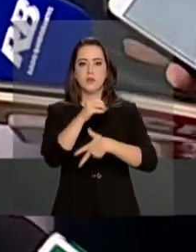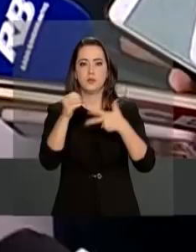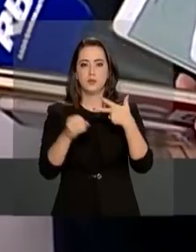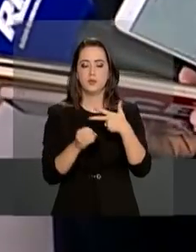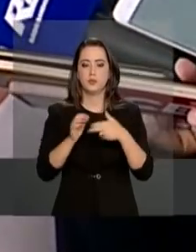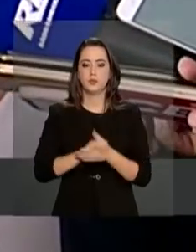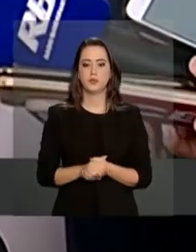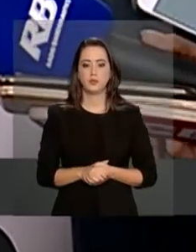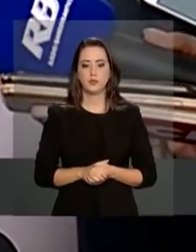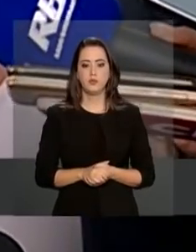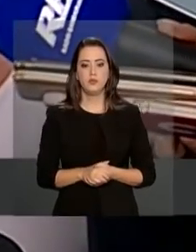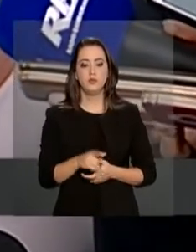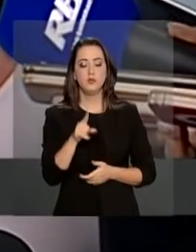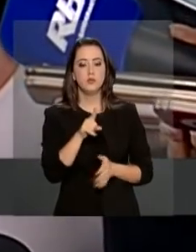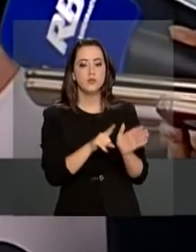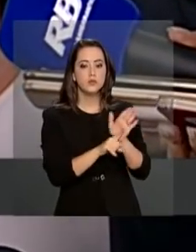Obrigado.